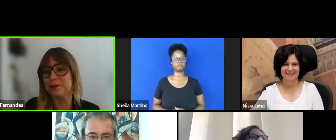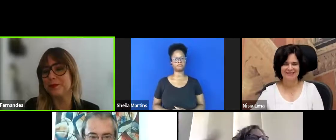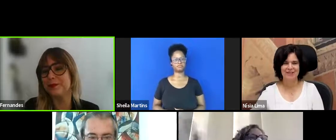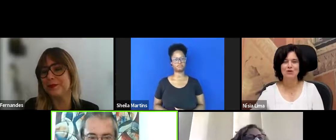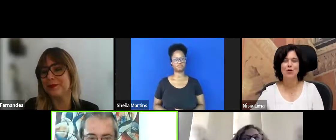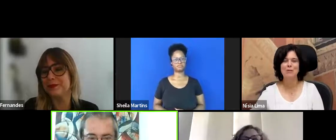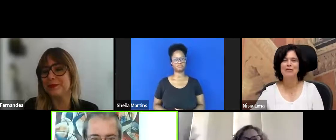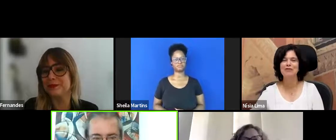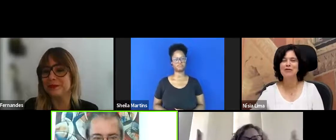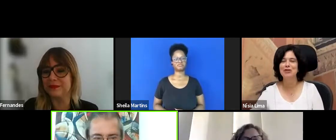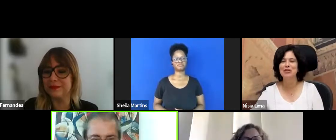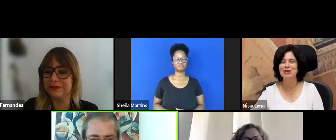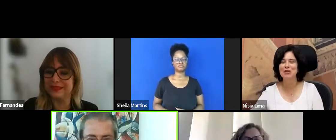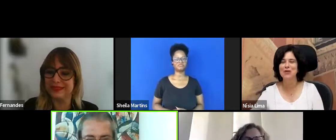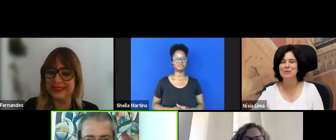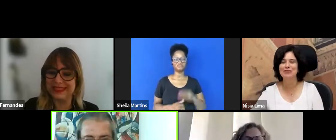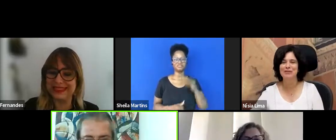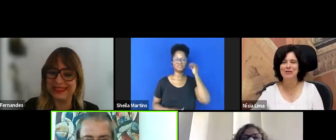Obrigado, Nízia.